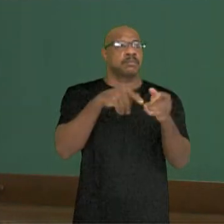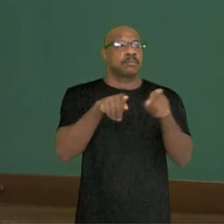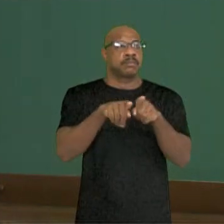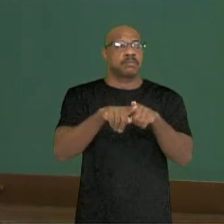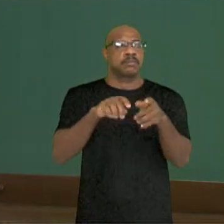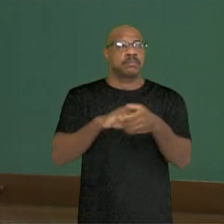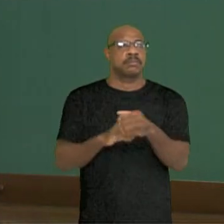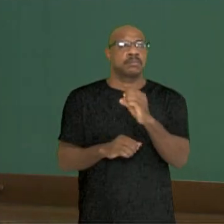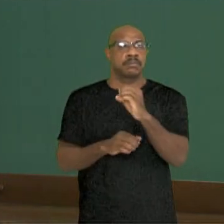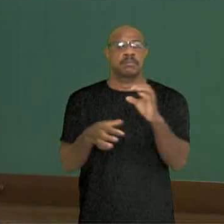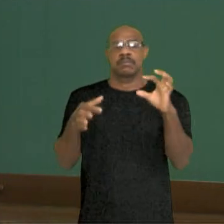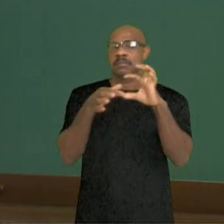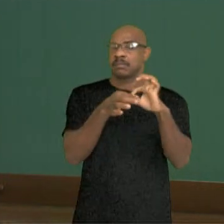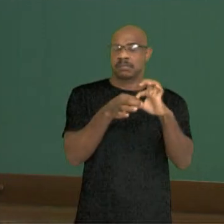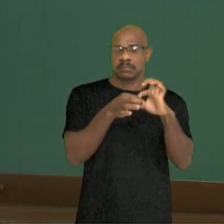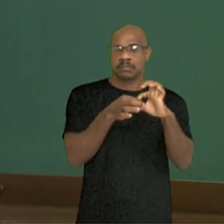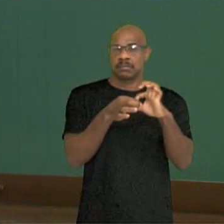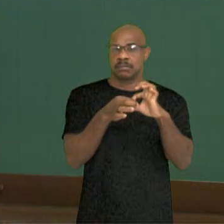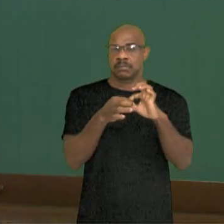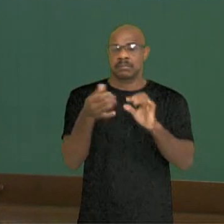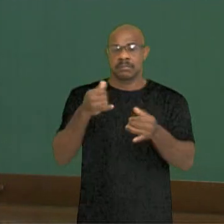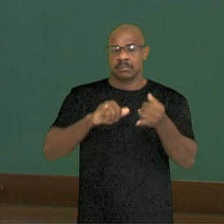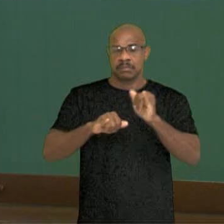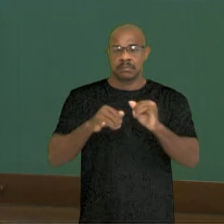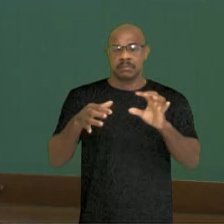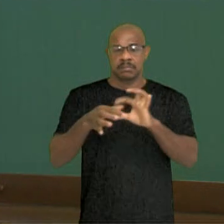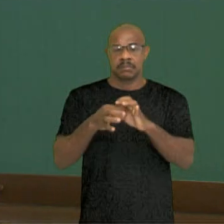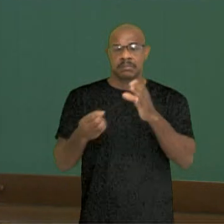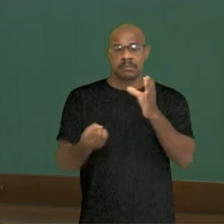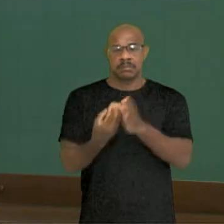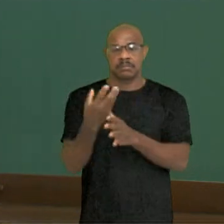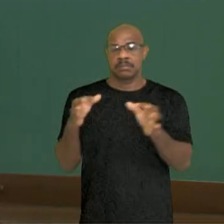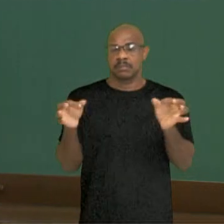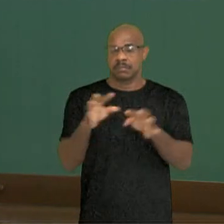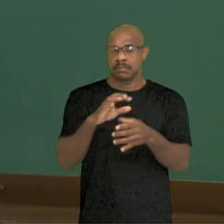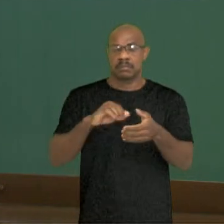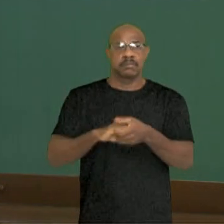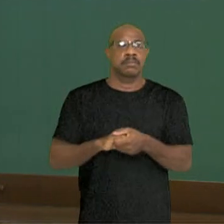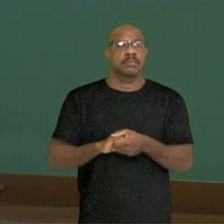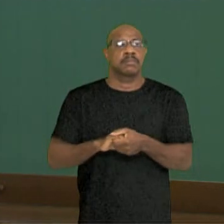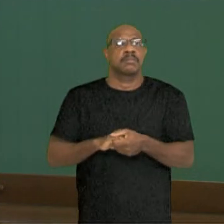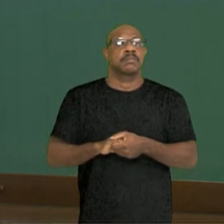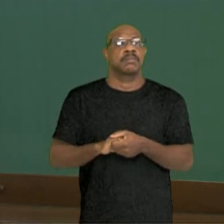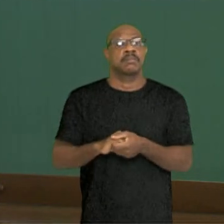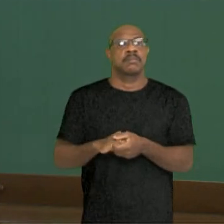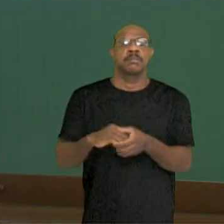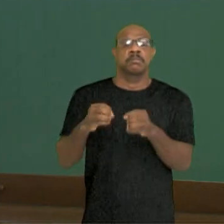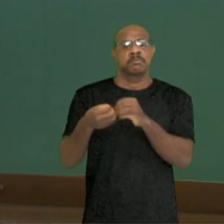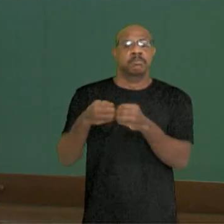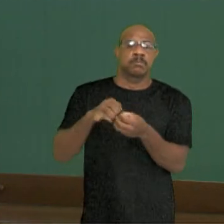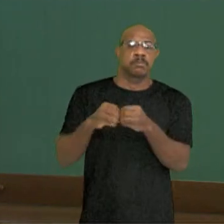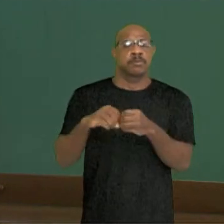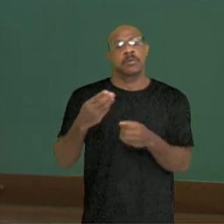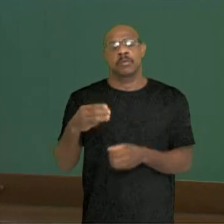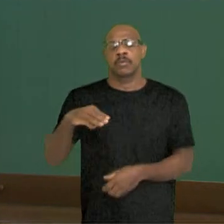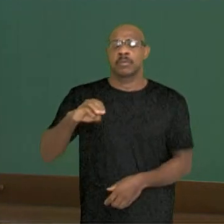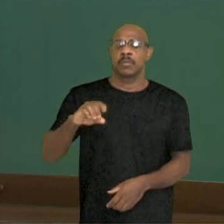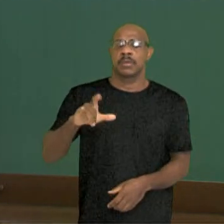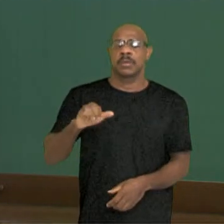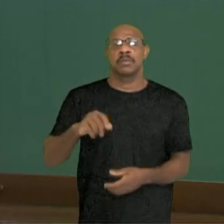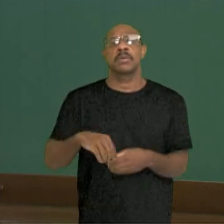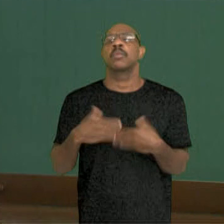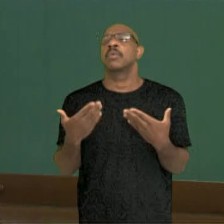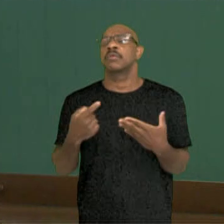a ligação química sendo efetivada. A ligação química covalente ou molecular. Professor, quando que eu